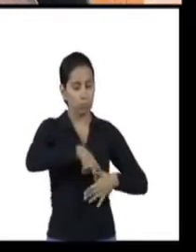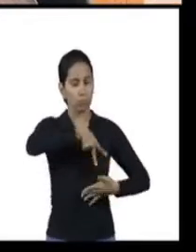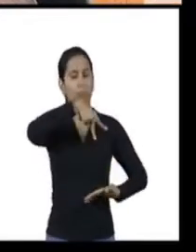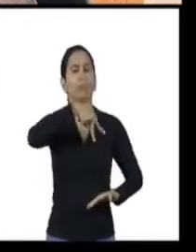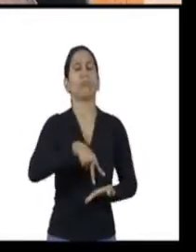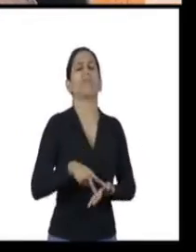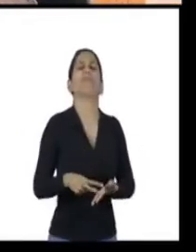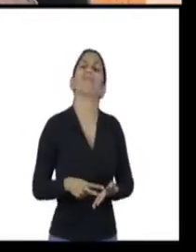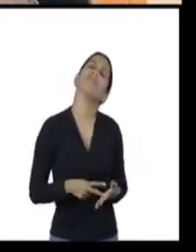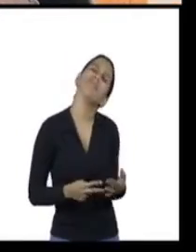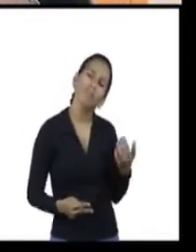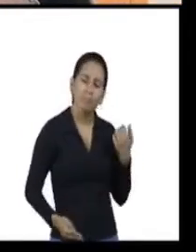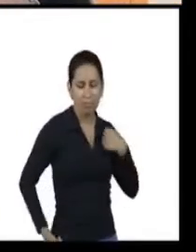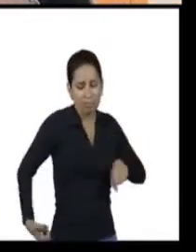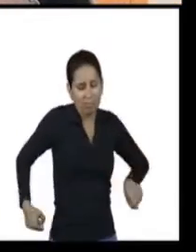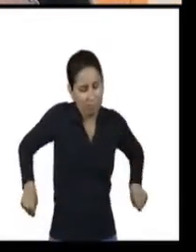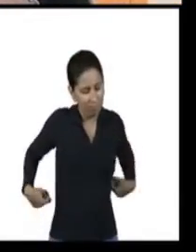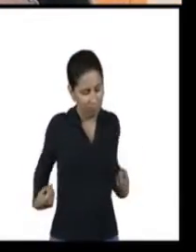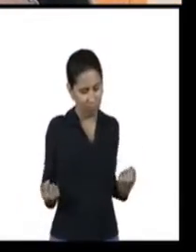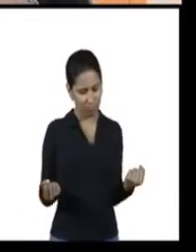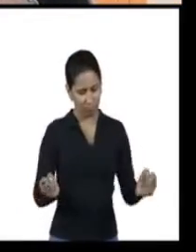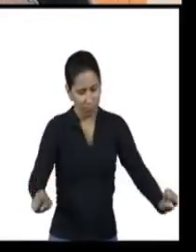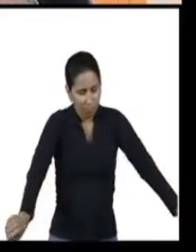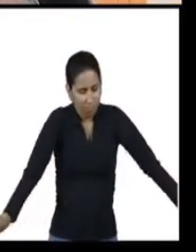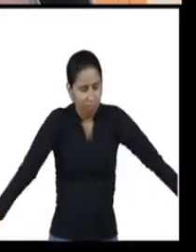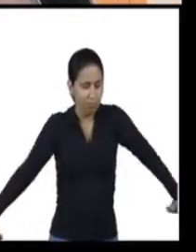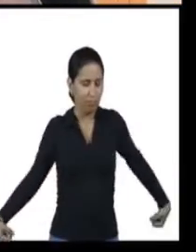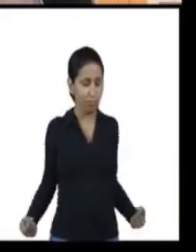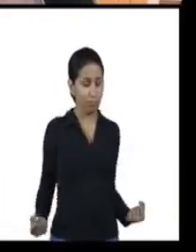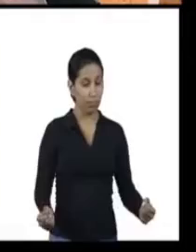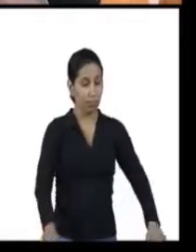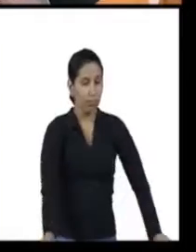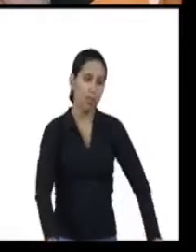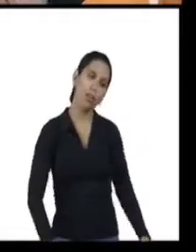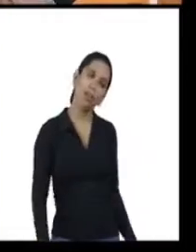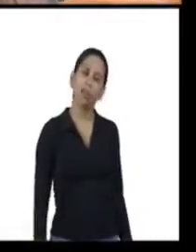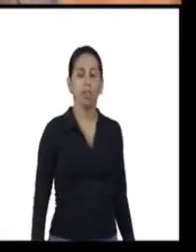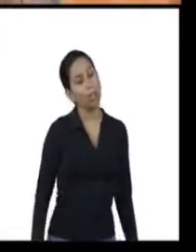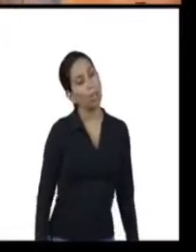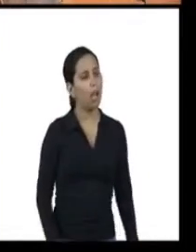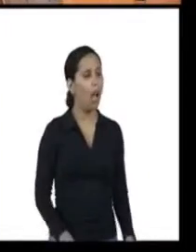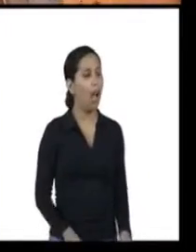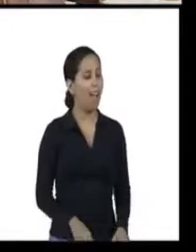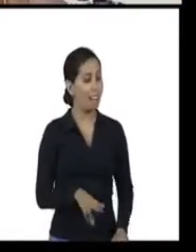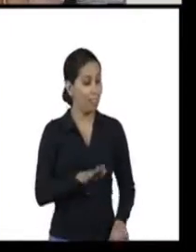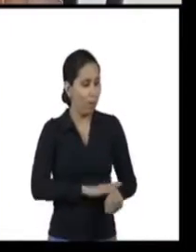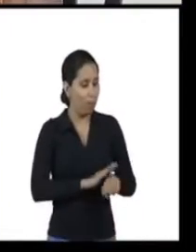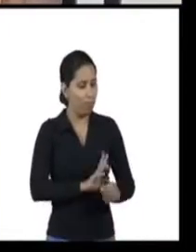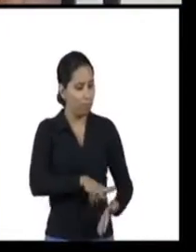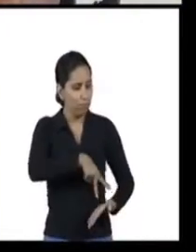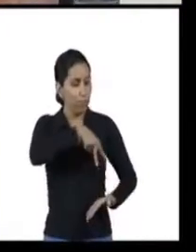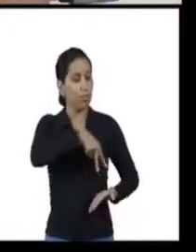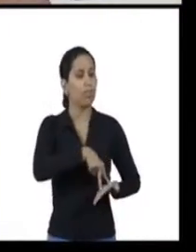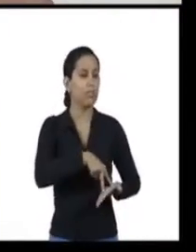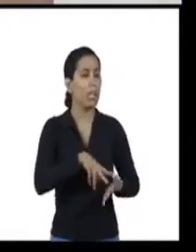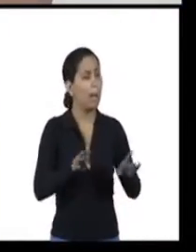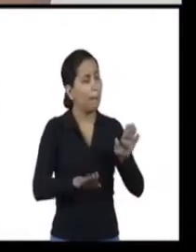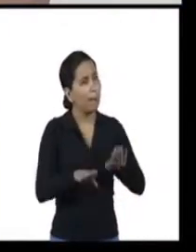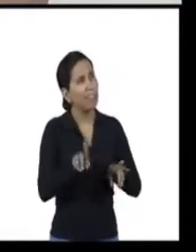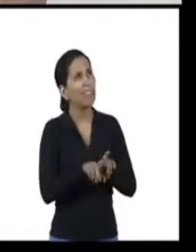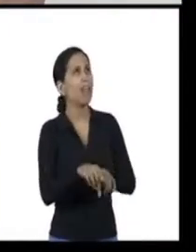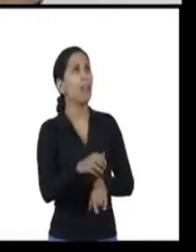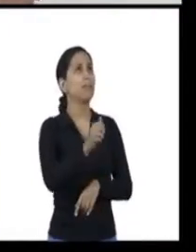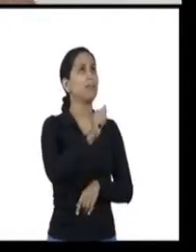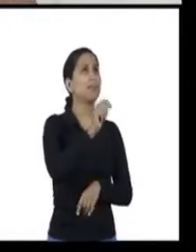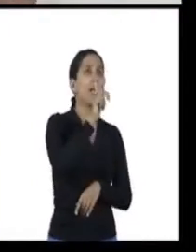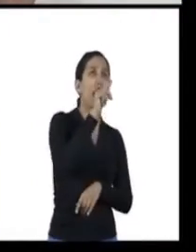que estava fadigado, ele deixa de ser fadigado, ele é compensado, né? Então, o ato de levantar, o ato de você beber uma água,